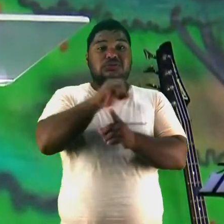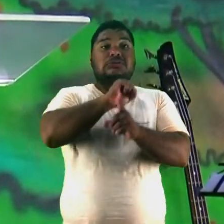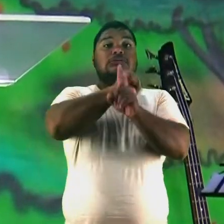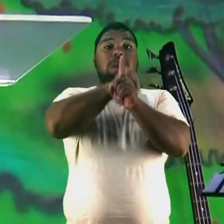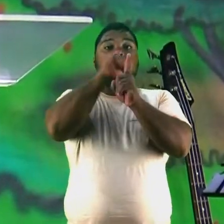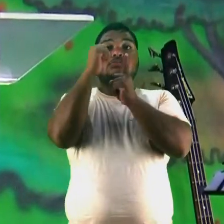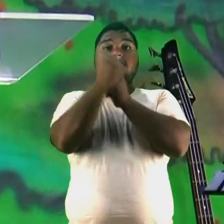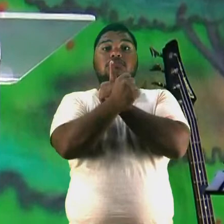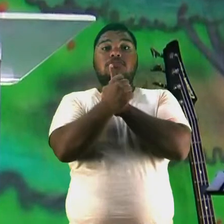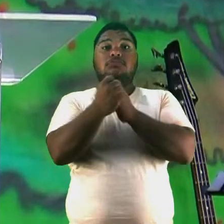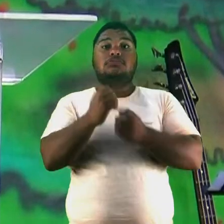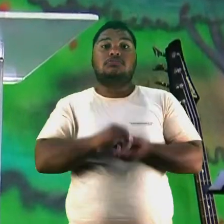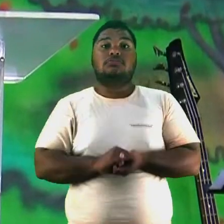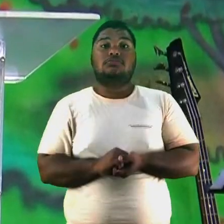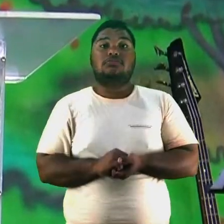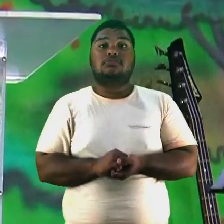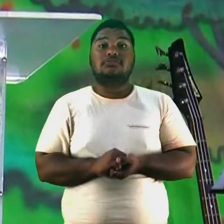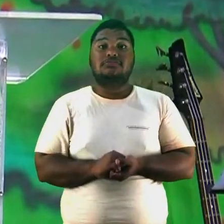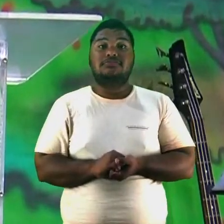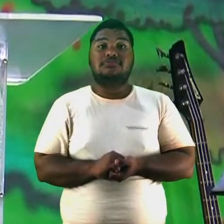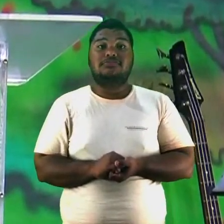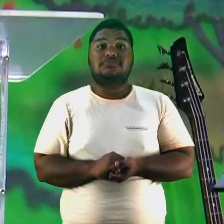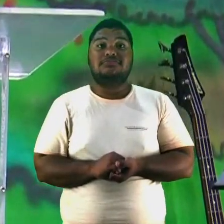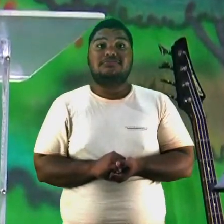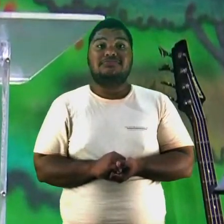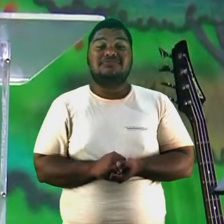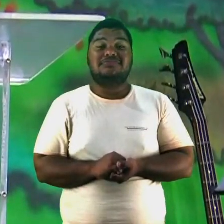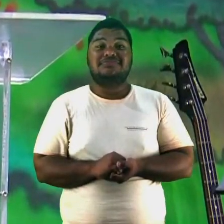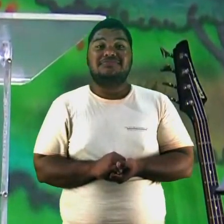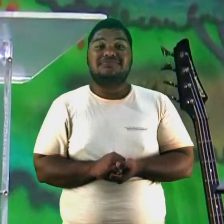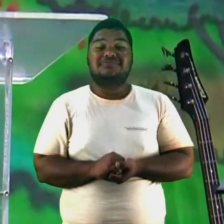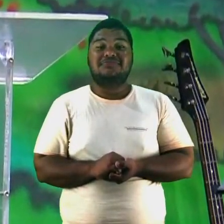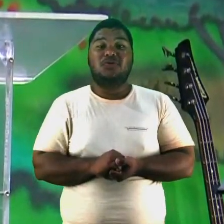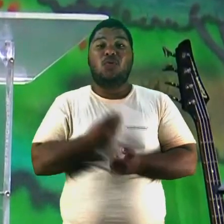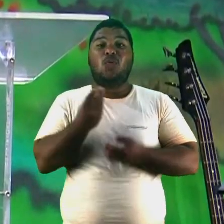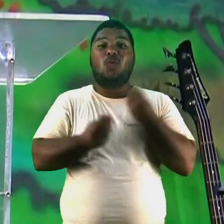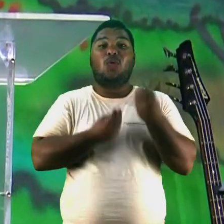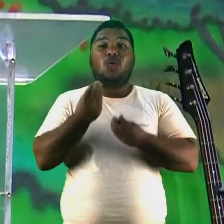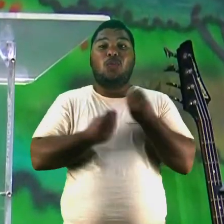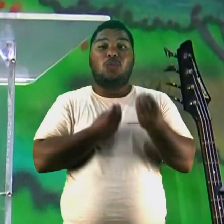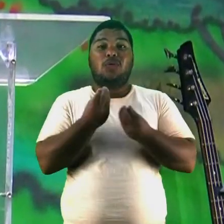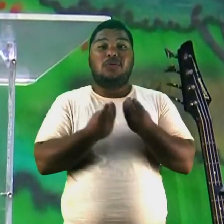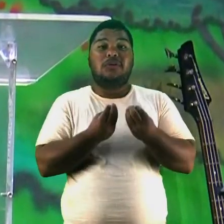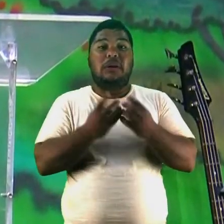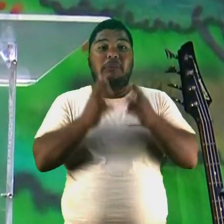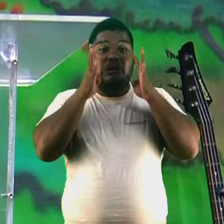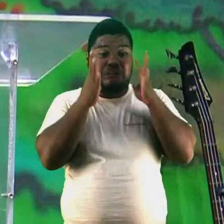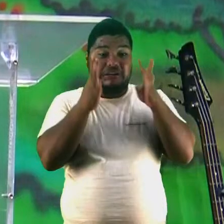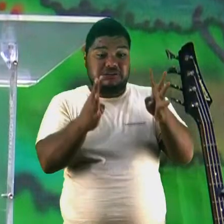E diz assim, como ensinar sua criança a prestar atenção segundo a Bíblia.